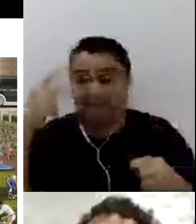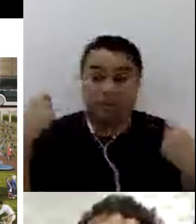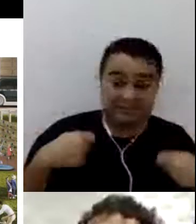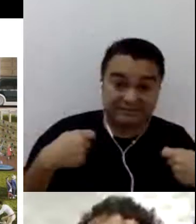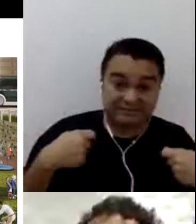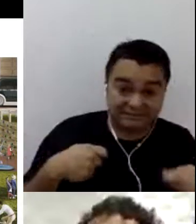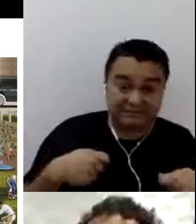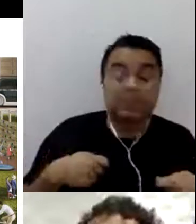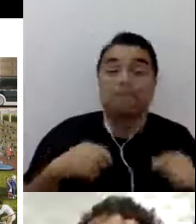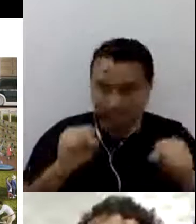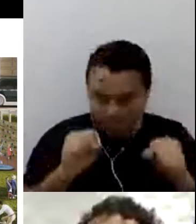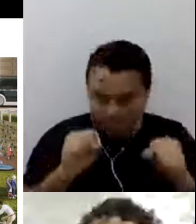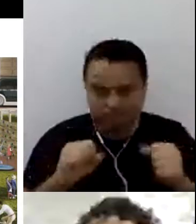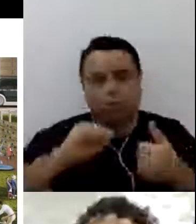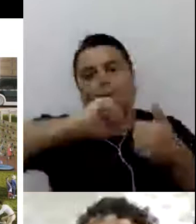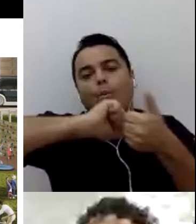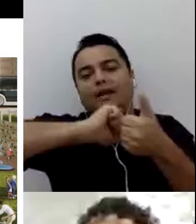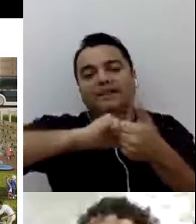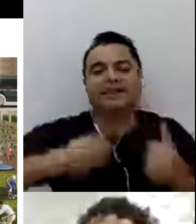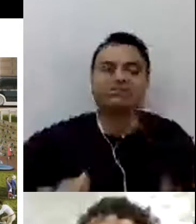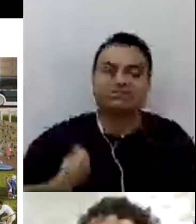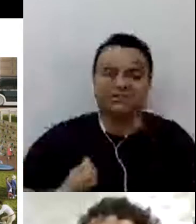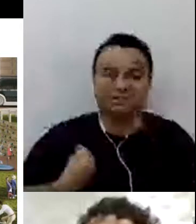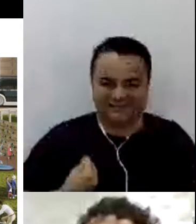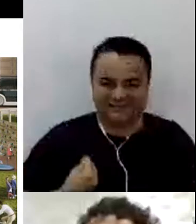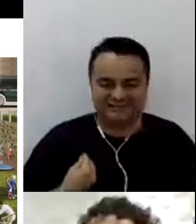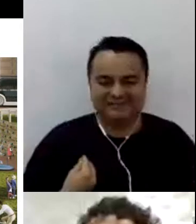para poder ter uma qualidade de vida bem